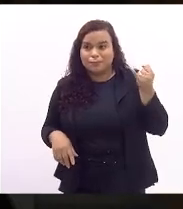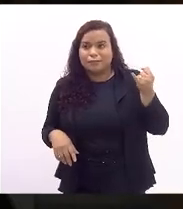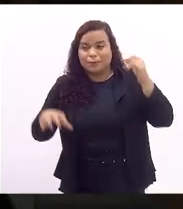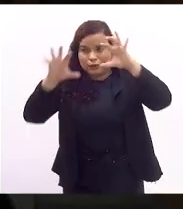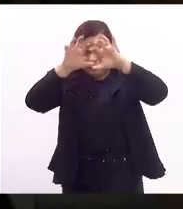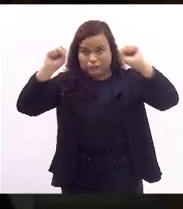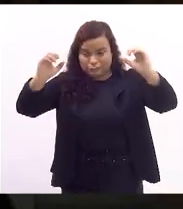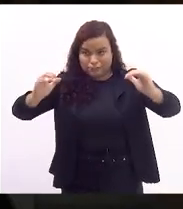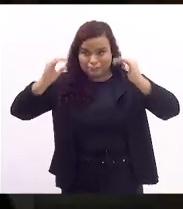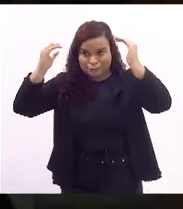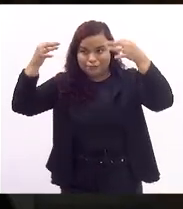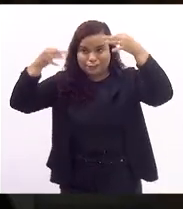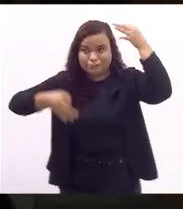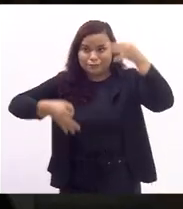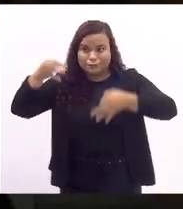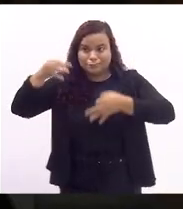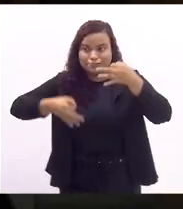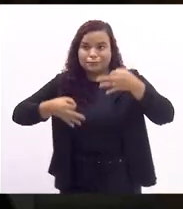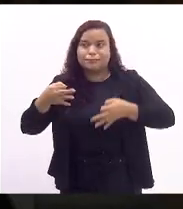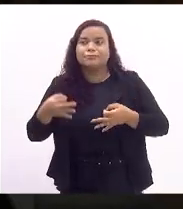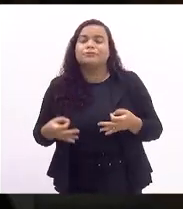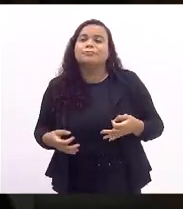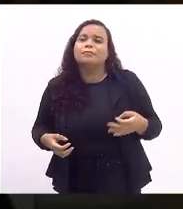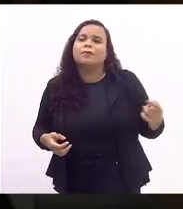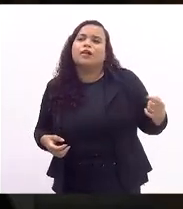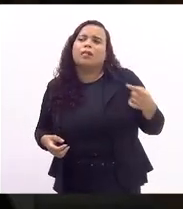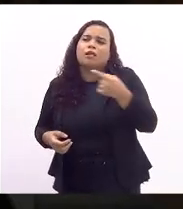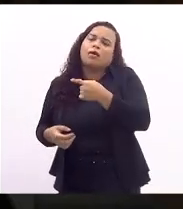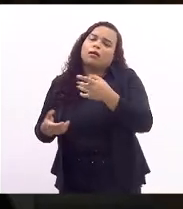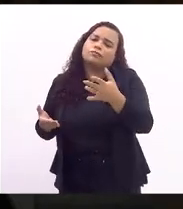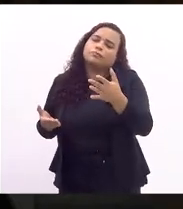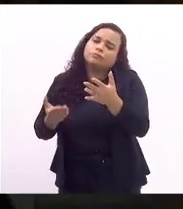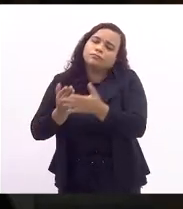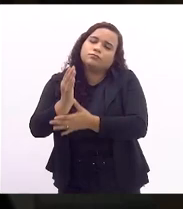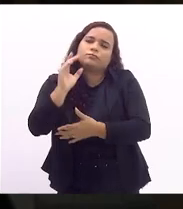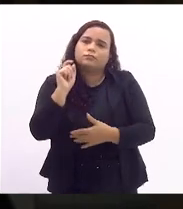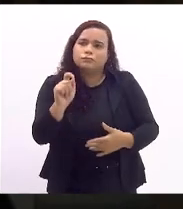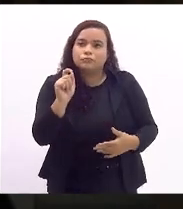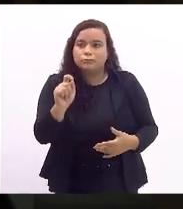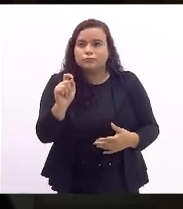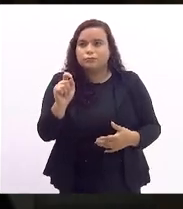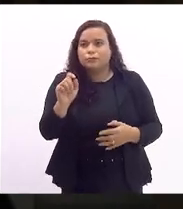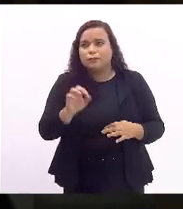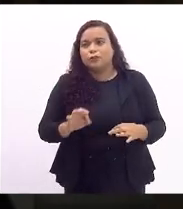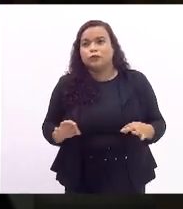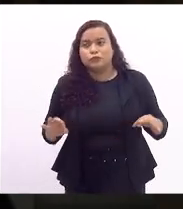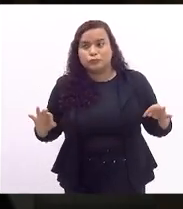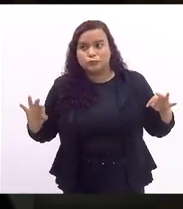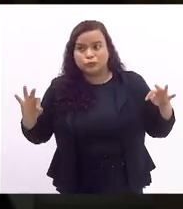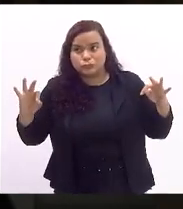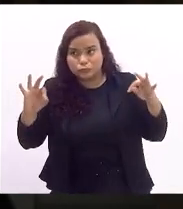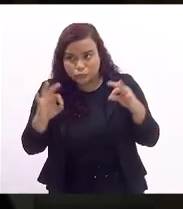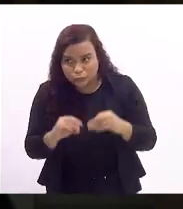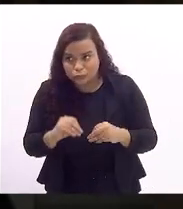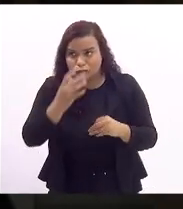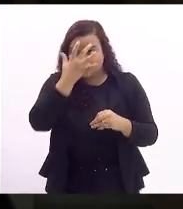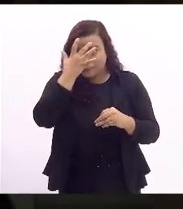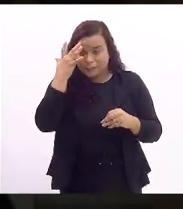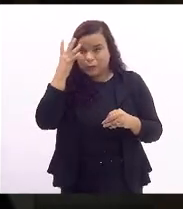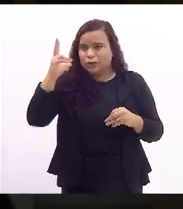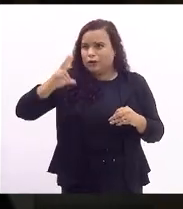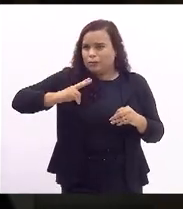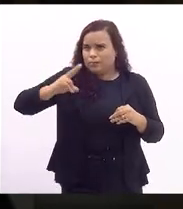Superior Tribunal de Justiça aprovou para todos aqueles que têm